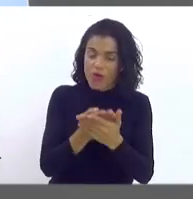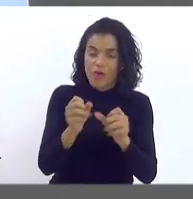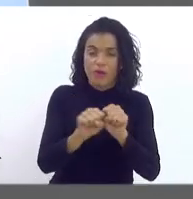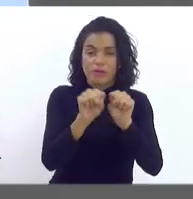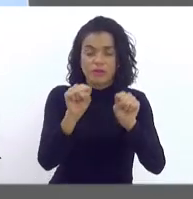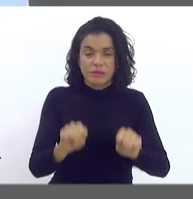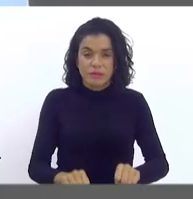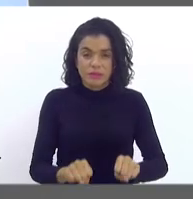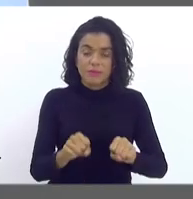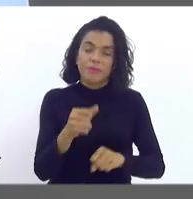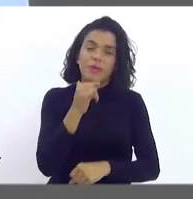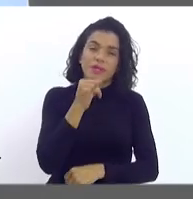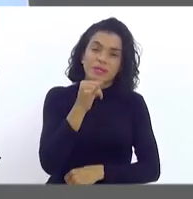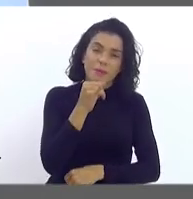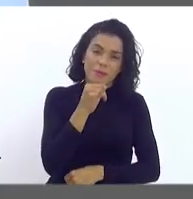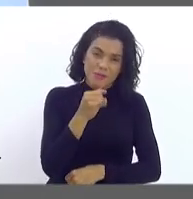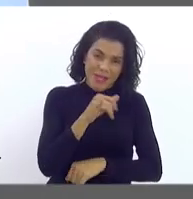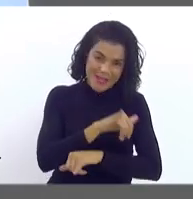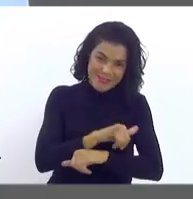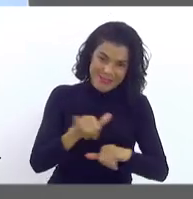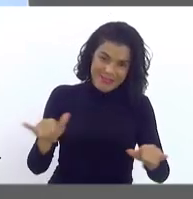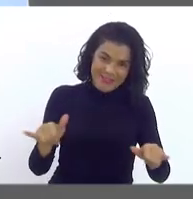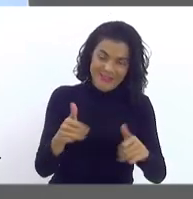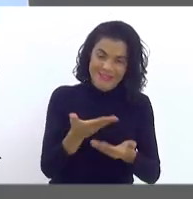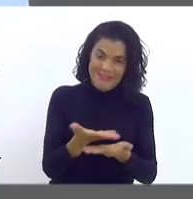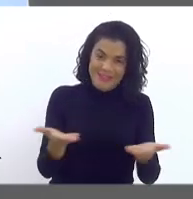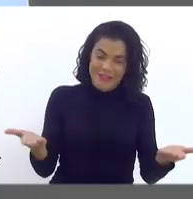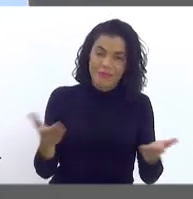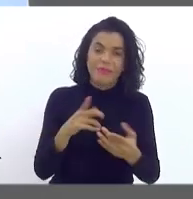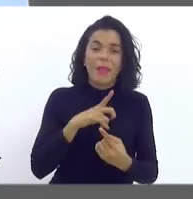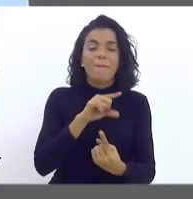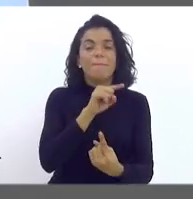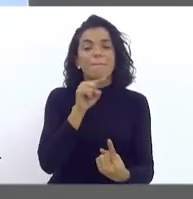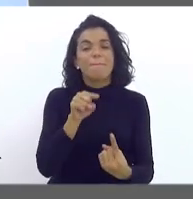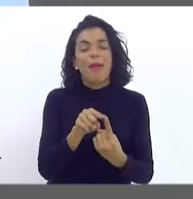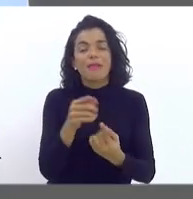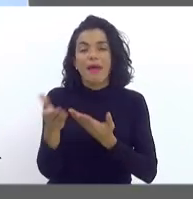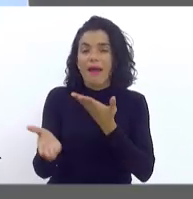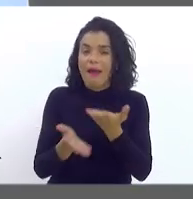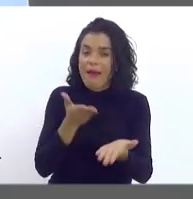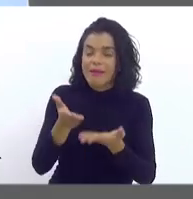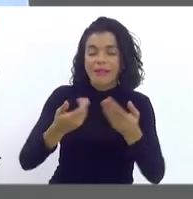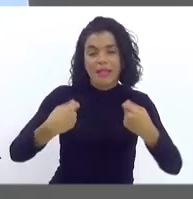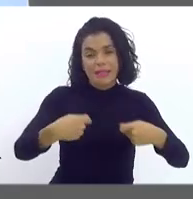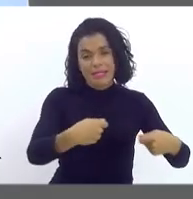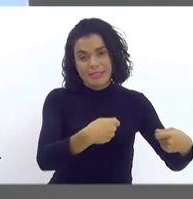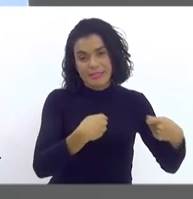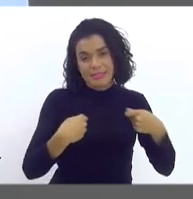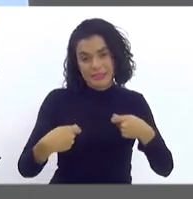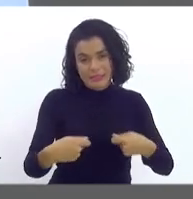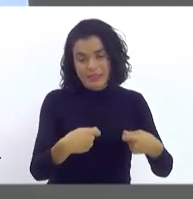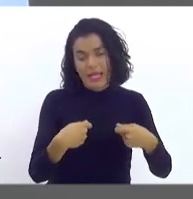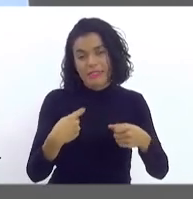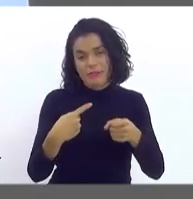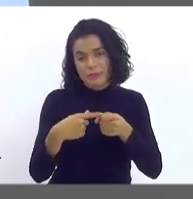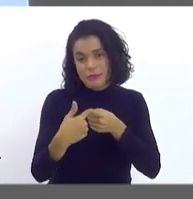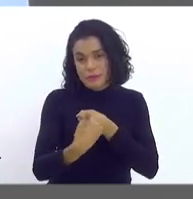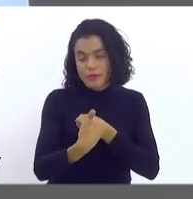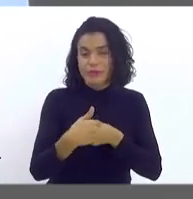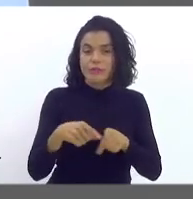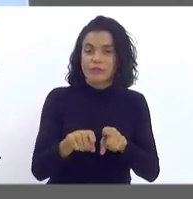sistema. Como colocado aqui, a gente tem como meta atender todas as demandas geradas e também